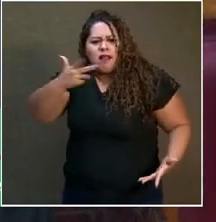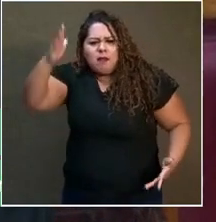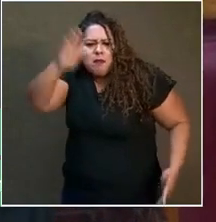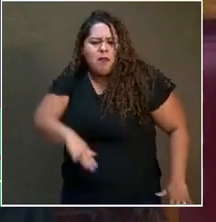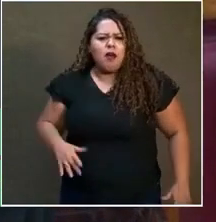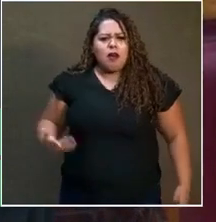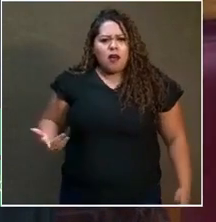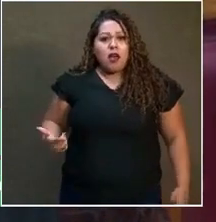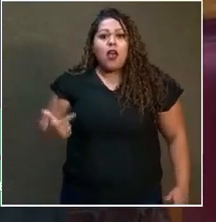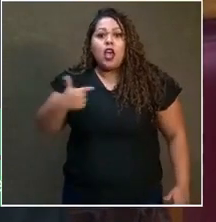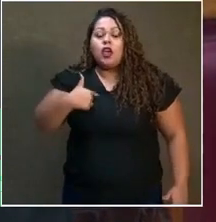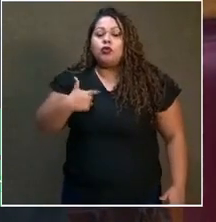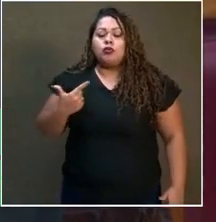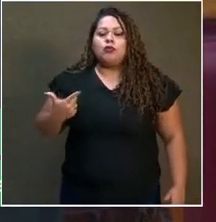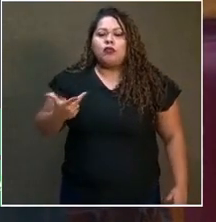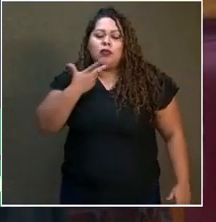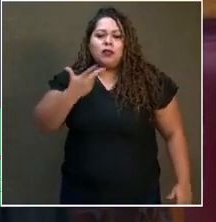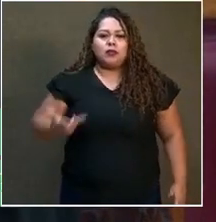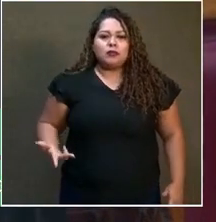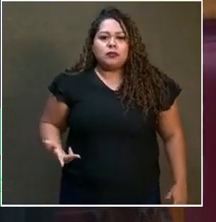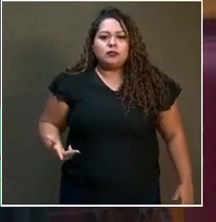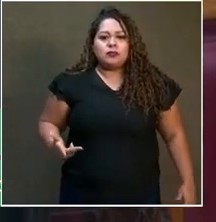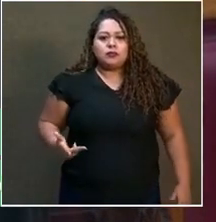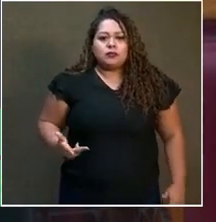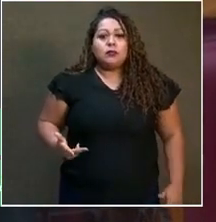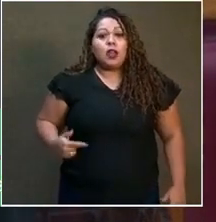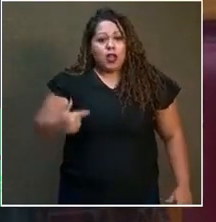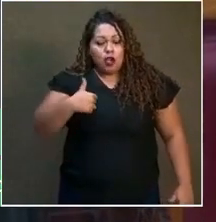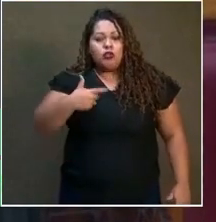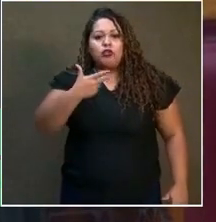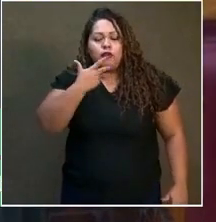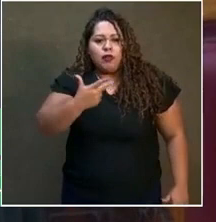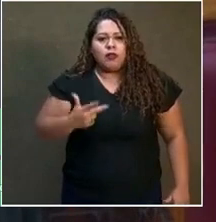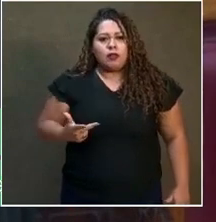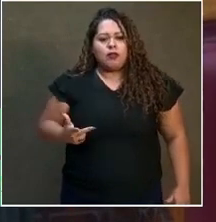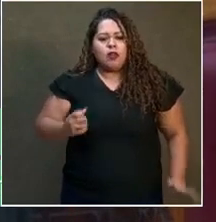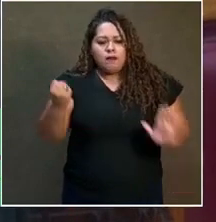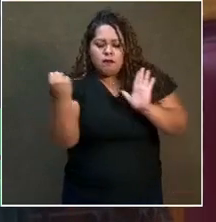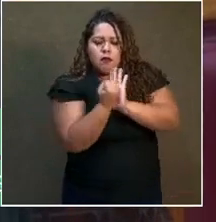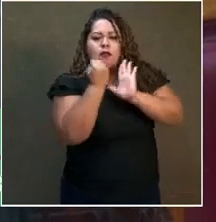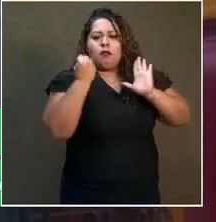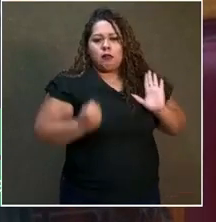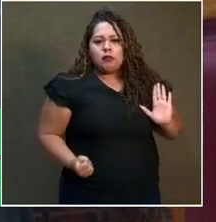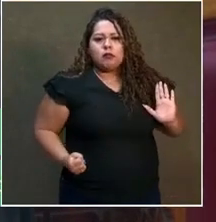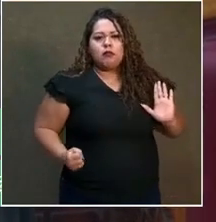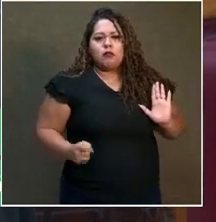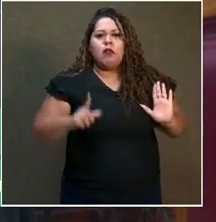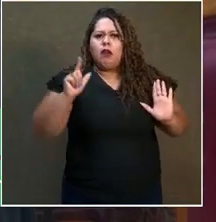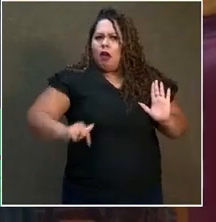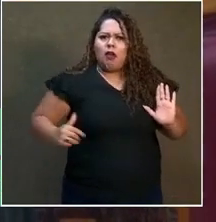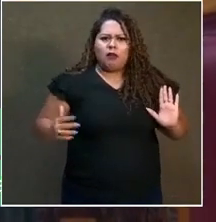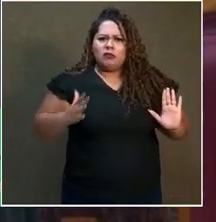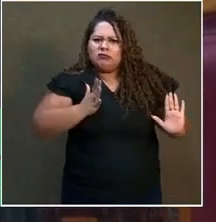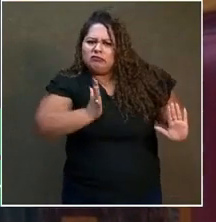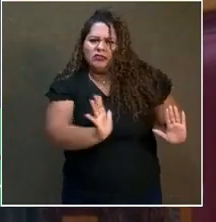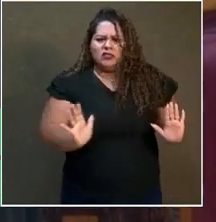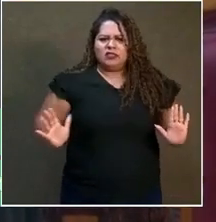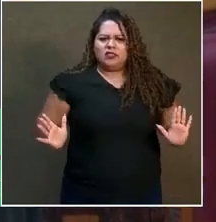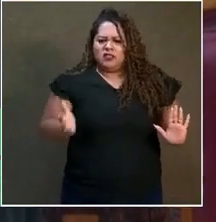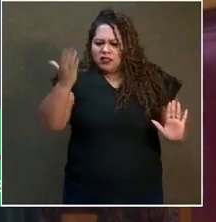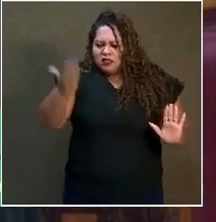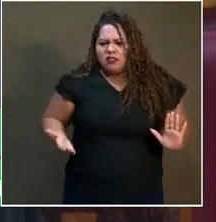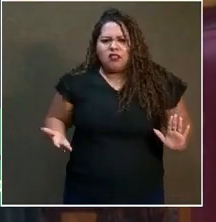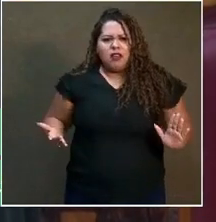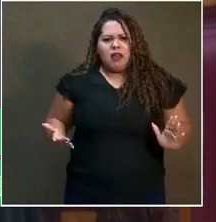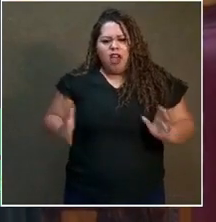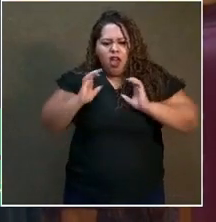que a senhora... Estou fazendo uma parte. Doutor, ela está... Estou fazendo uma parte, que fique registrado. É abominável esse tipo de conduta, falta